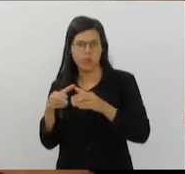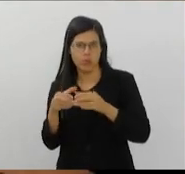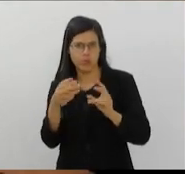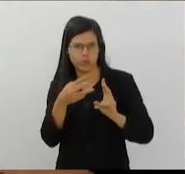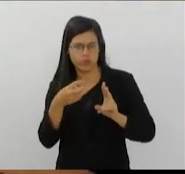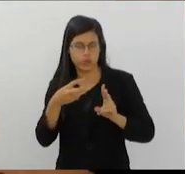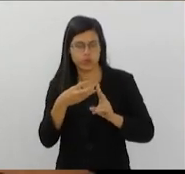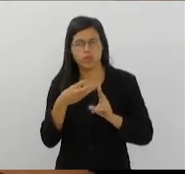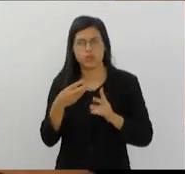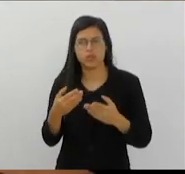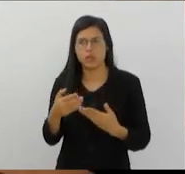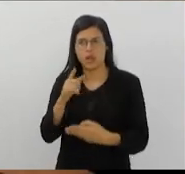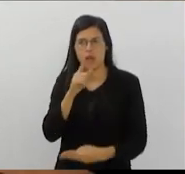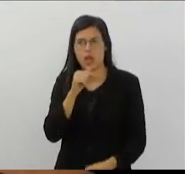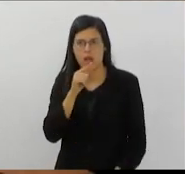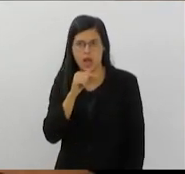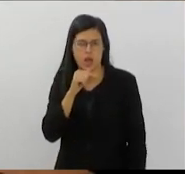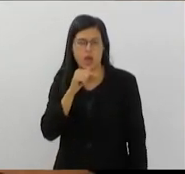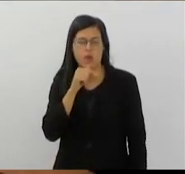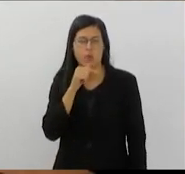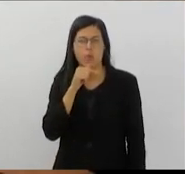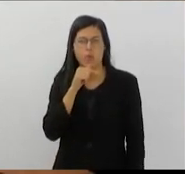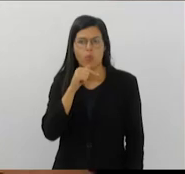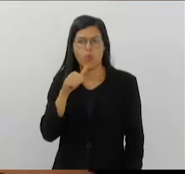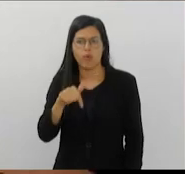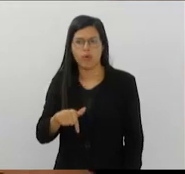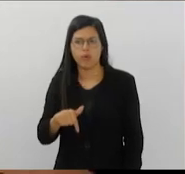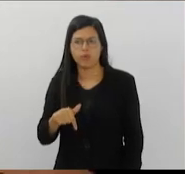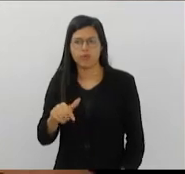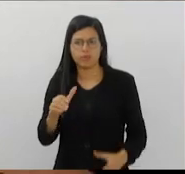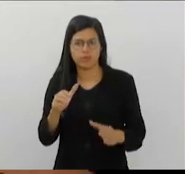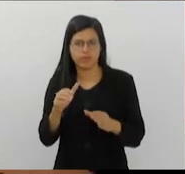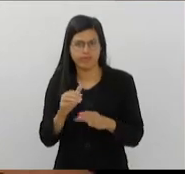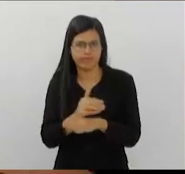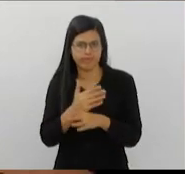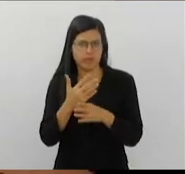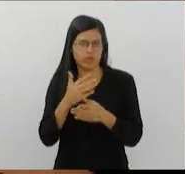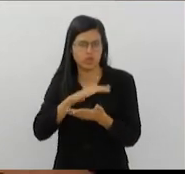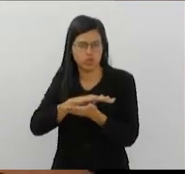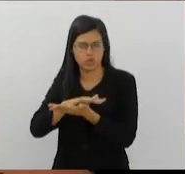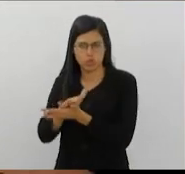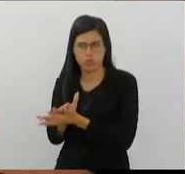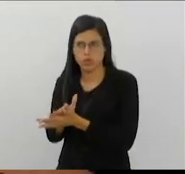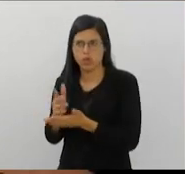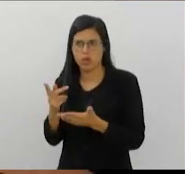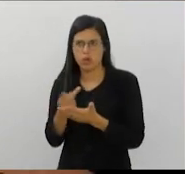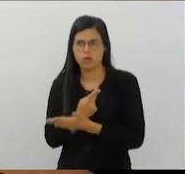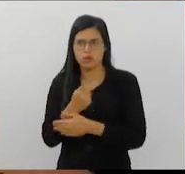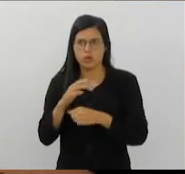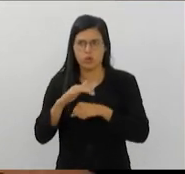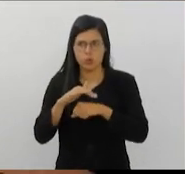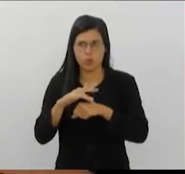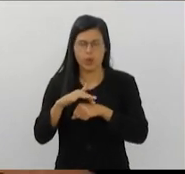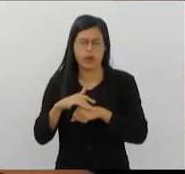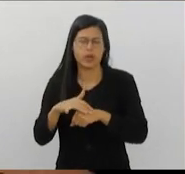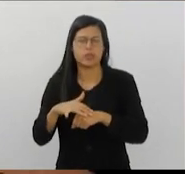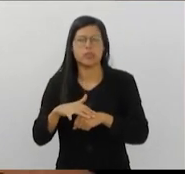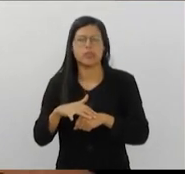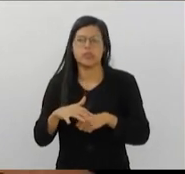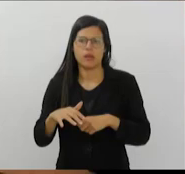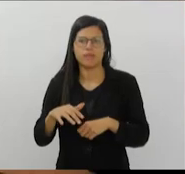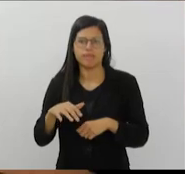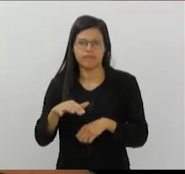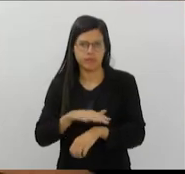a água da Bahia foi totalmente devastada, o que aconteceu. Doenças de pele na população. A